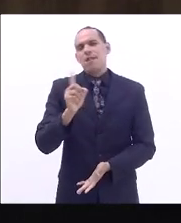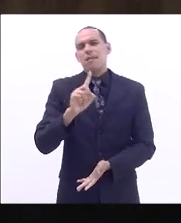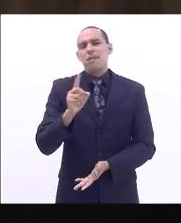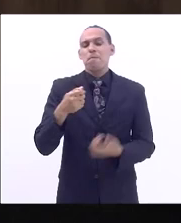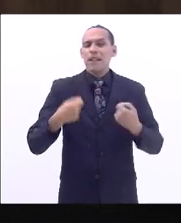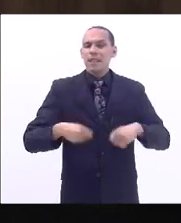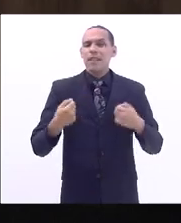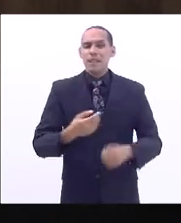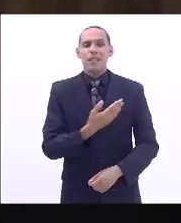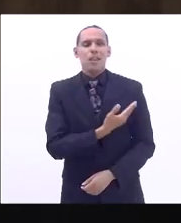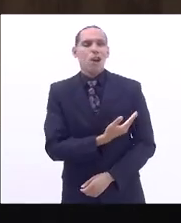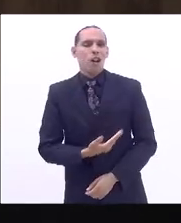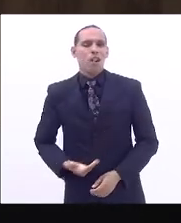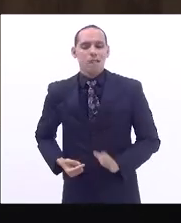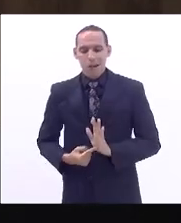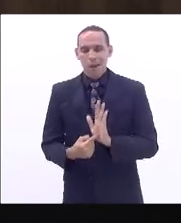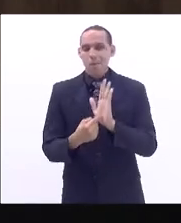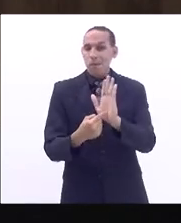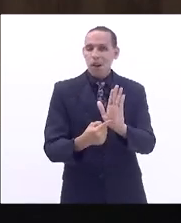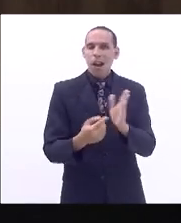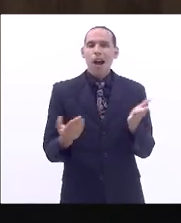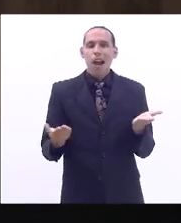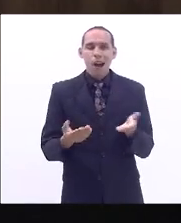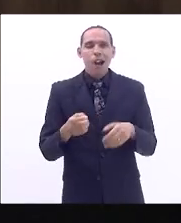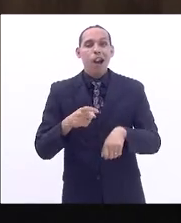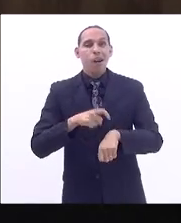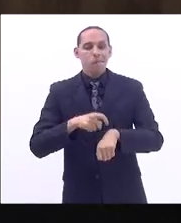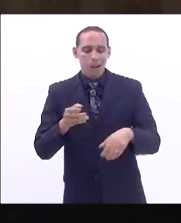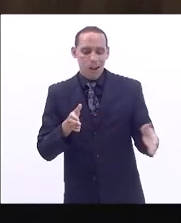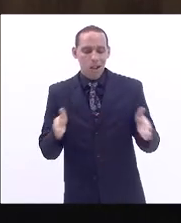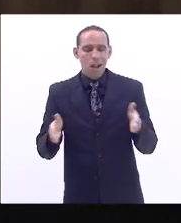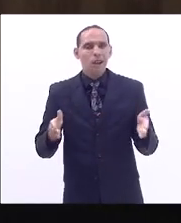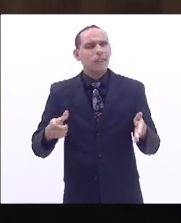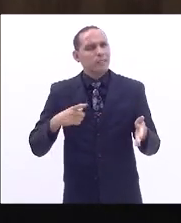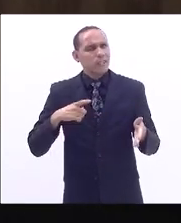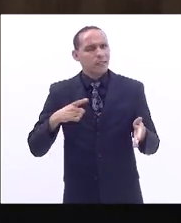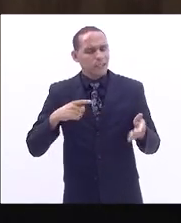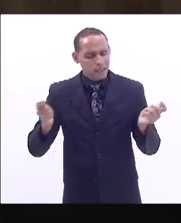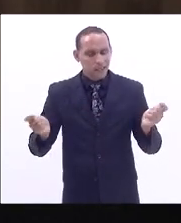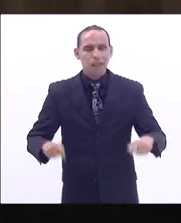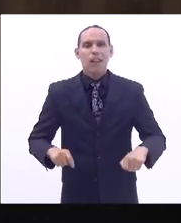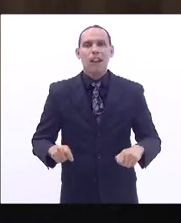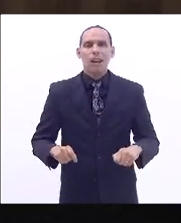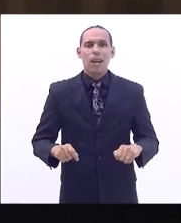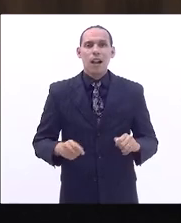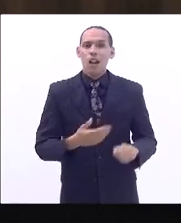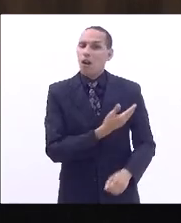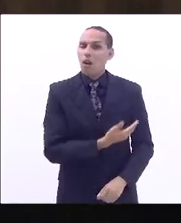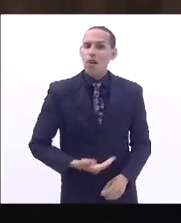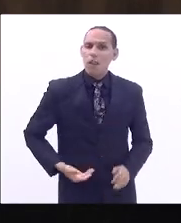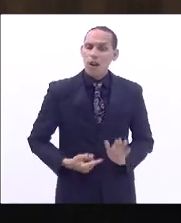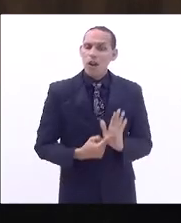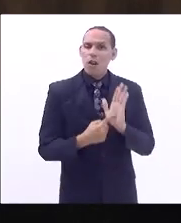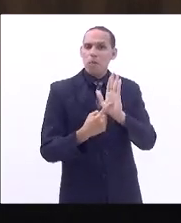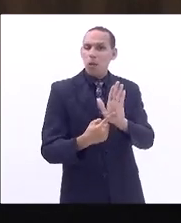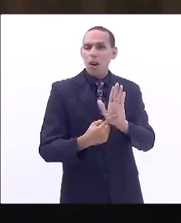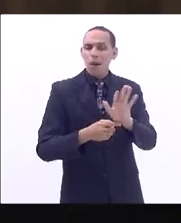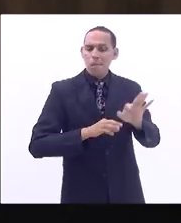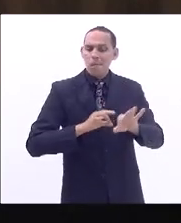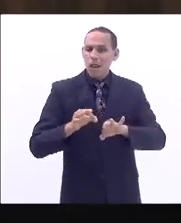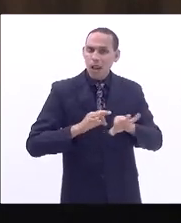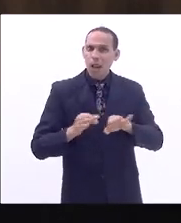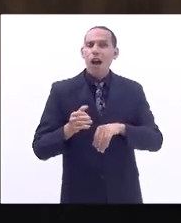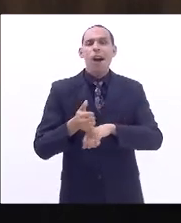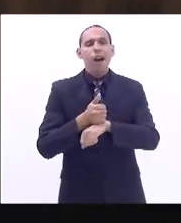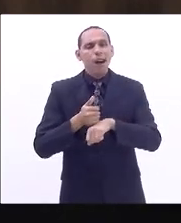Ei gente estamos no no prazo legal para isso para que o governo apresente um plano